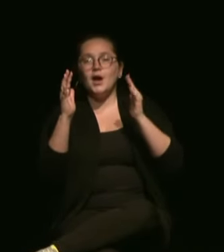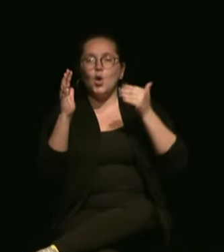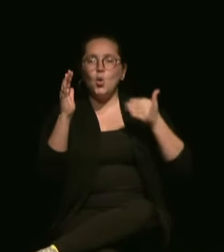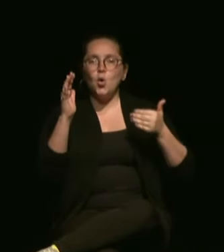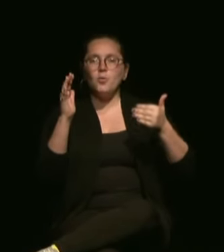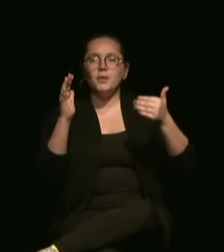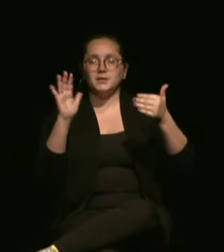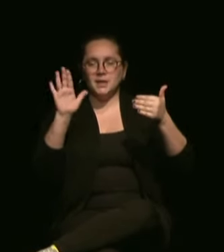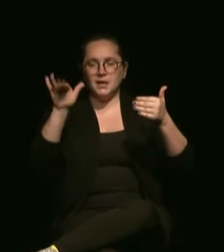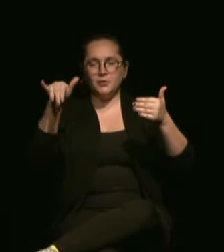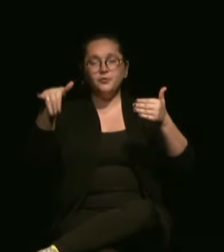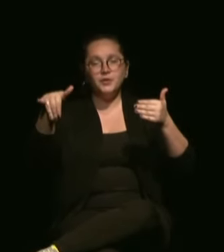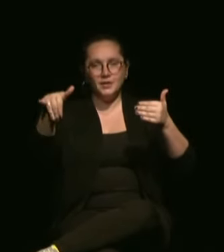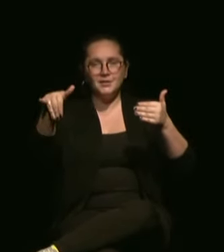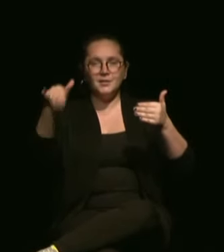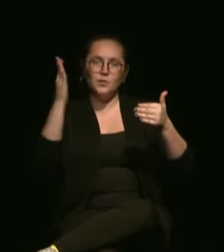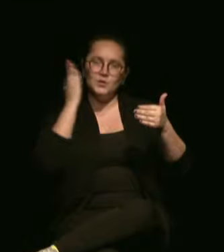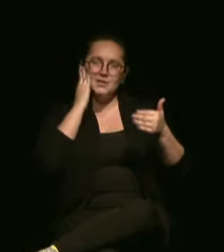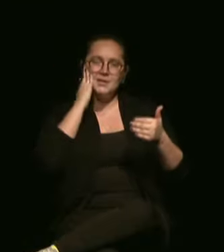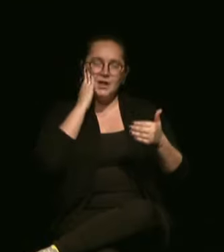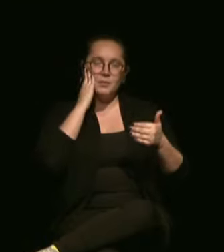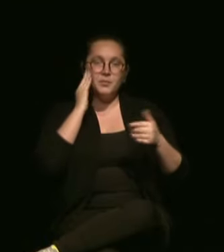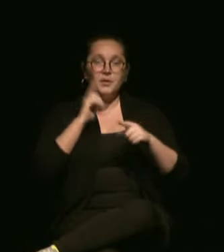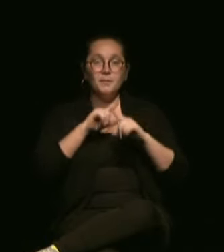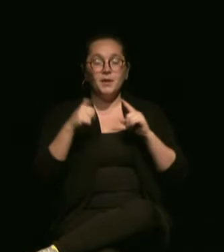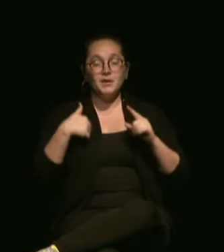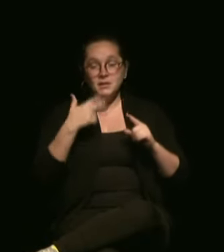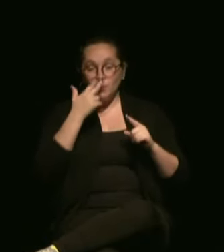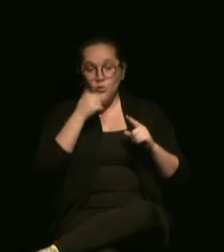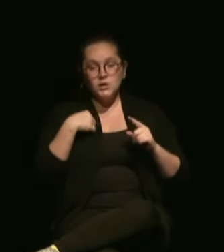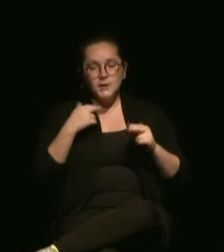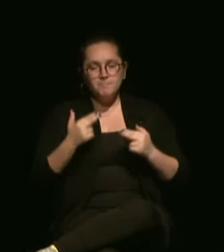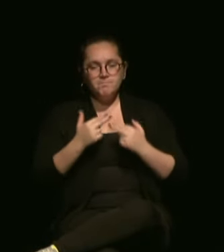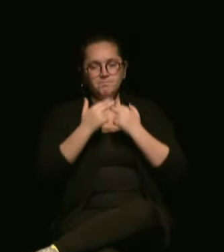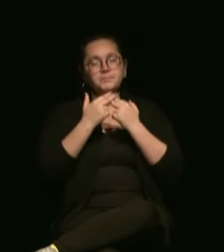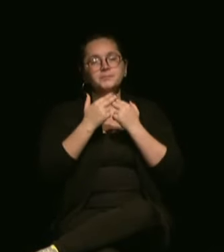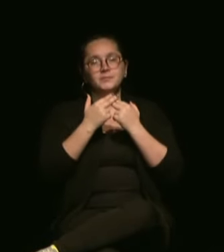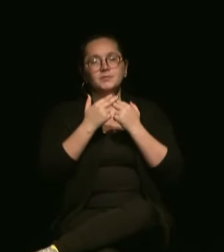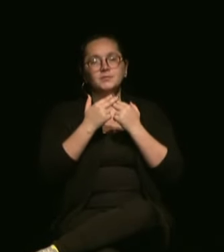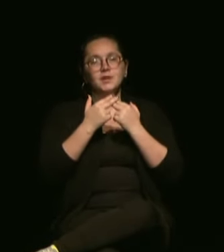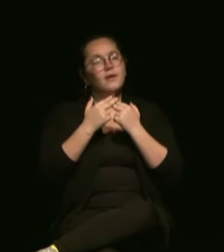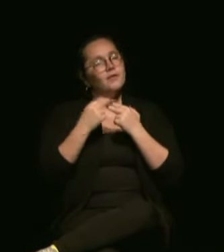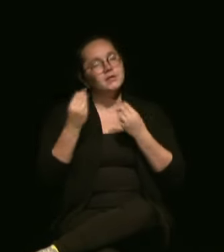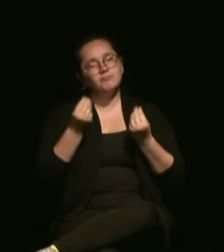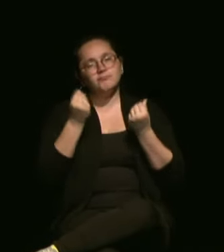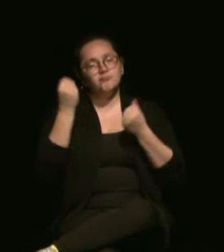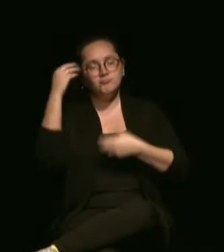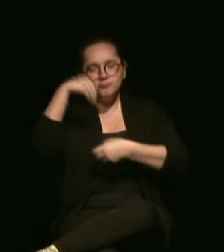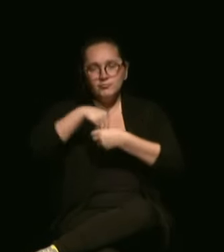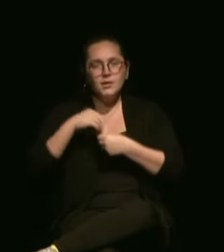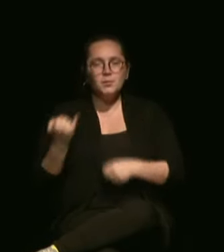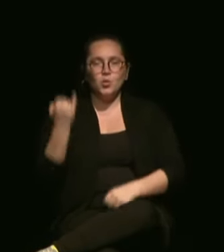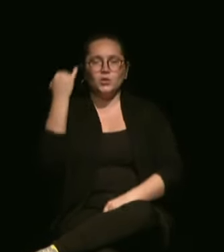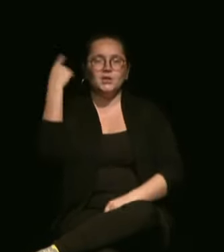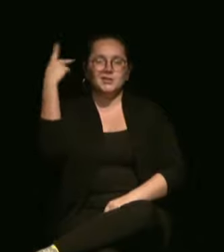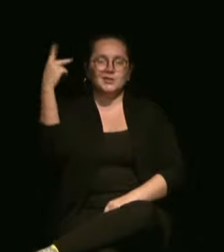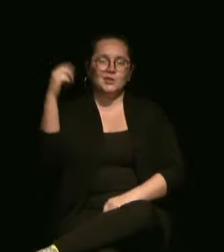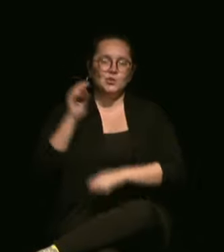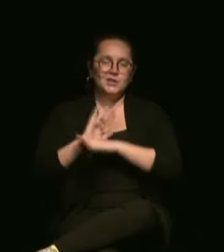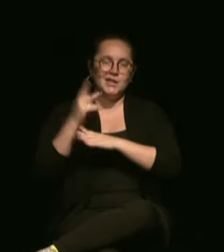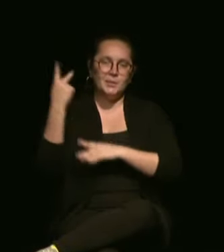seja, para usar os termos do Coutinho, você se impor uma prisão, vai ser essencial para o cinema dele também mais à frente.